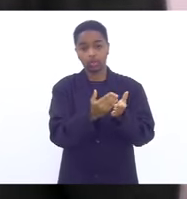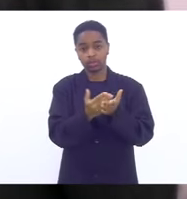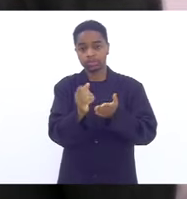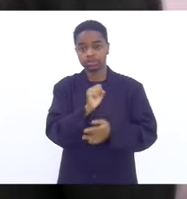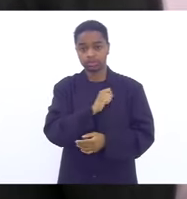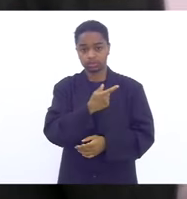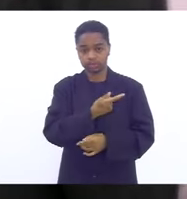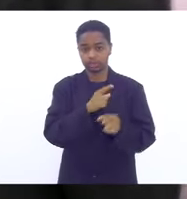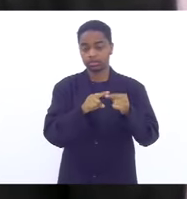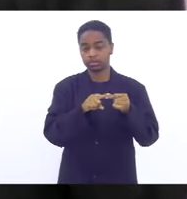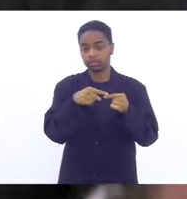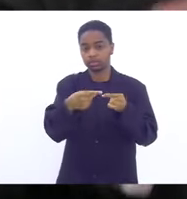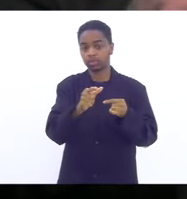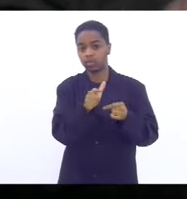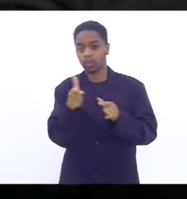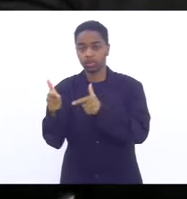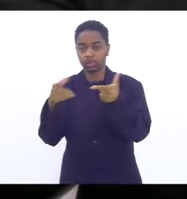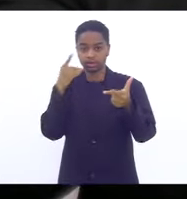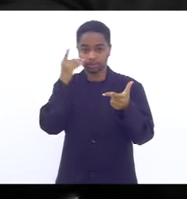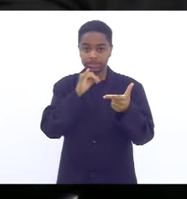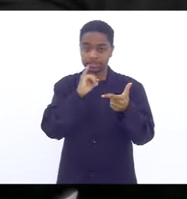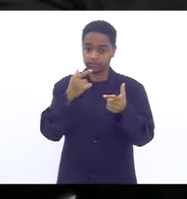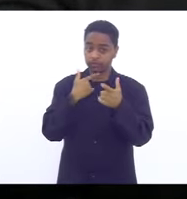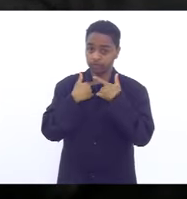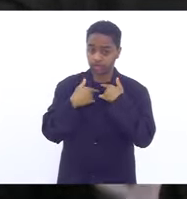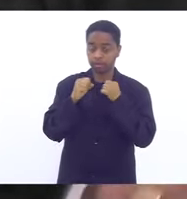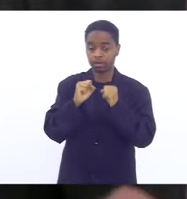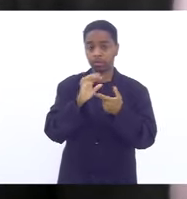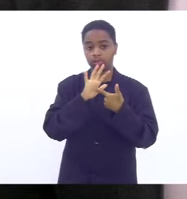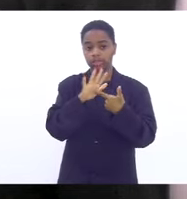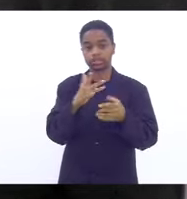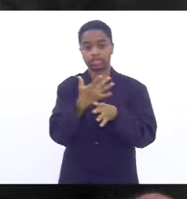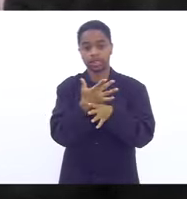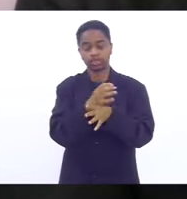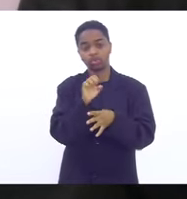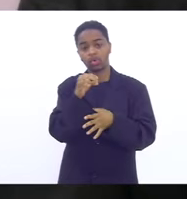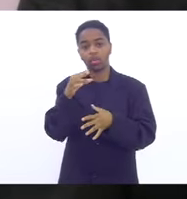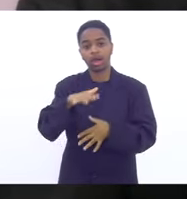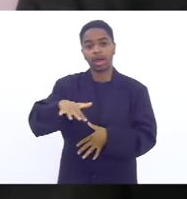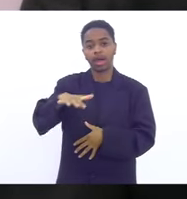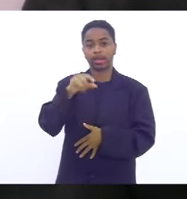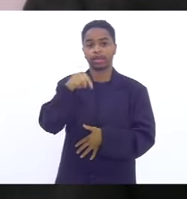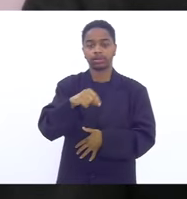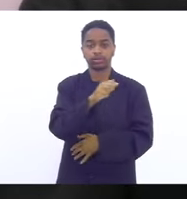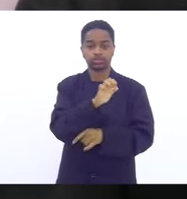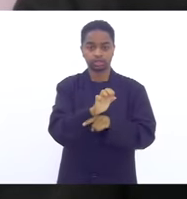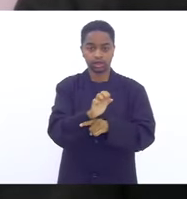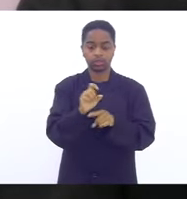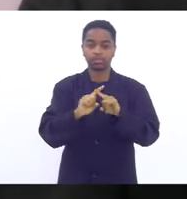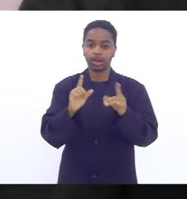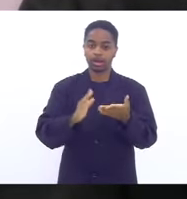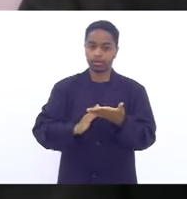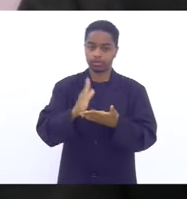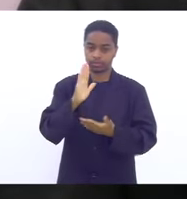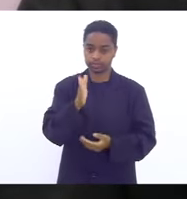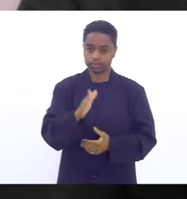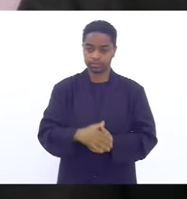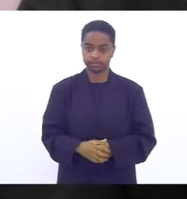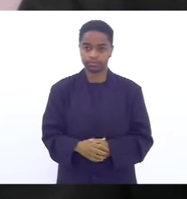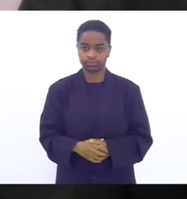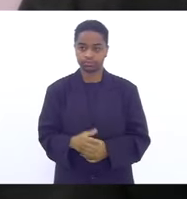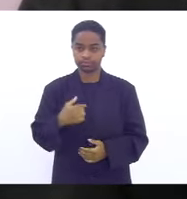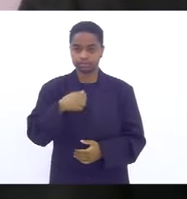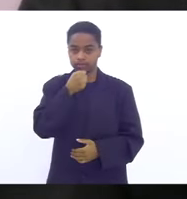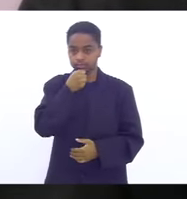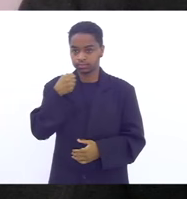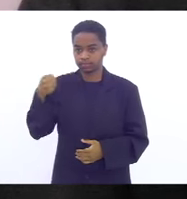os deputados que queiram apresentar as cidades ou regiões do Estado, mas desde já aprovado. Vou passar a palavra